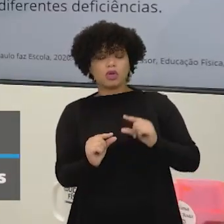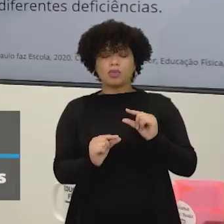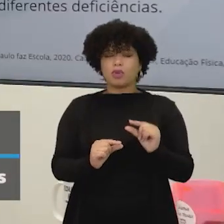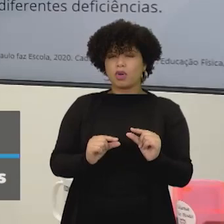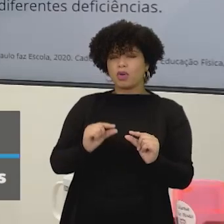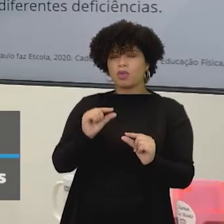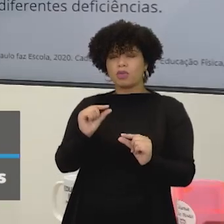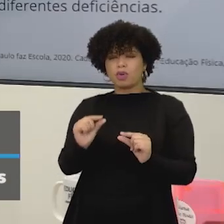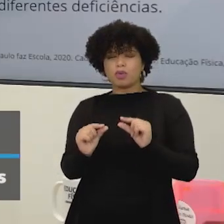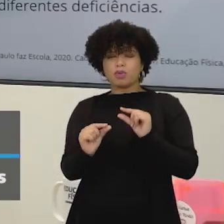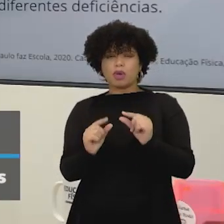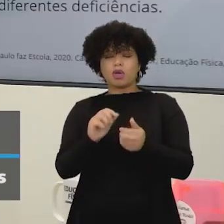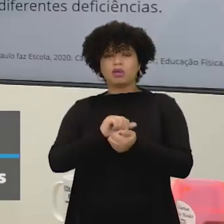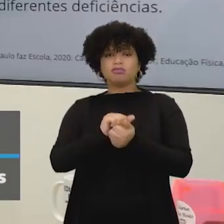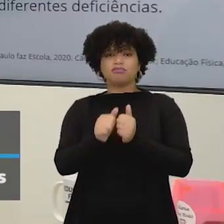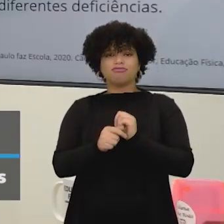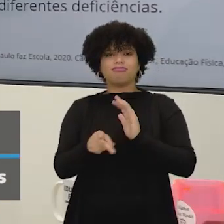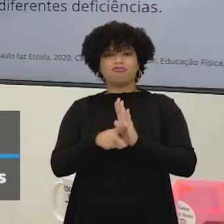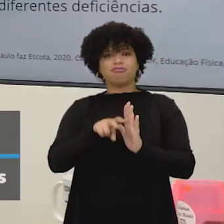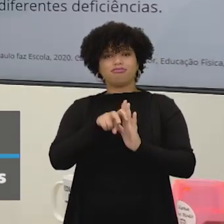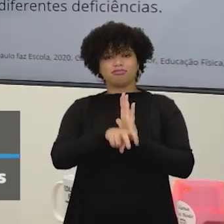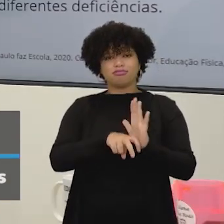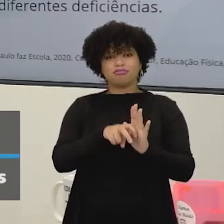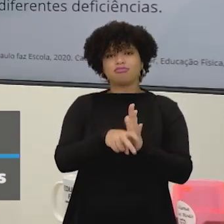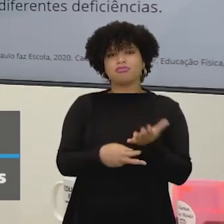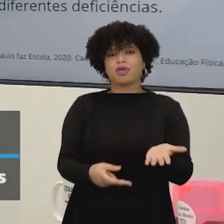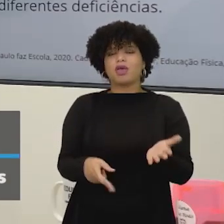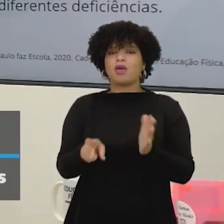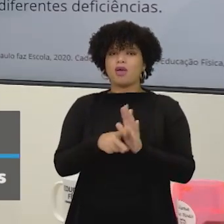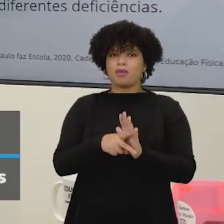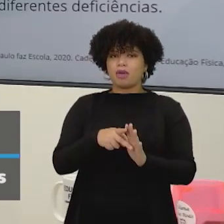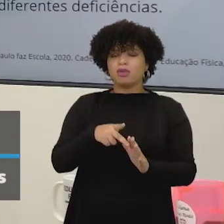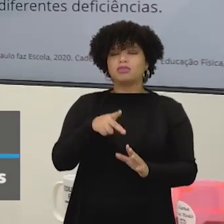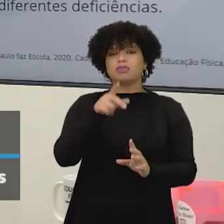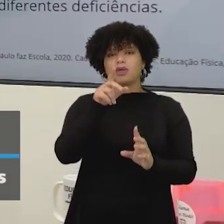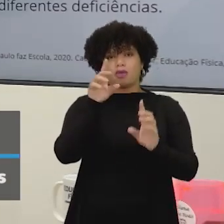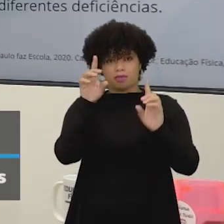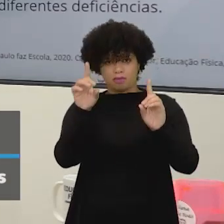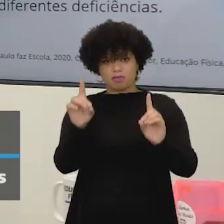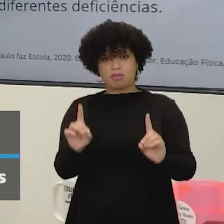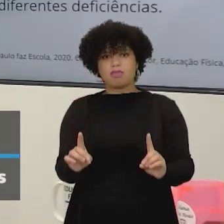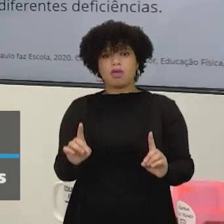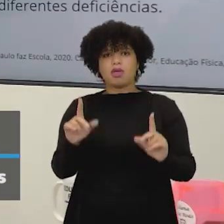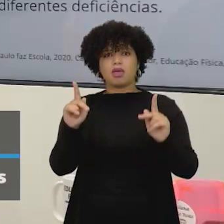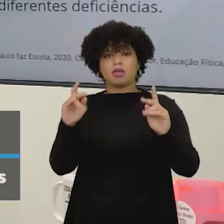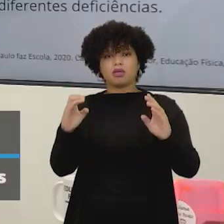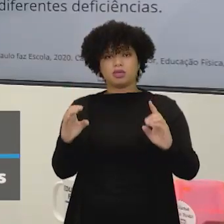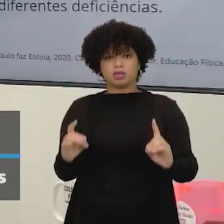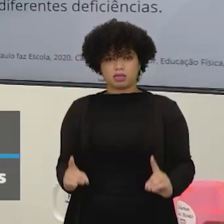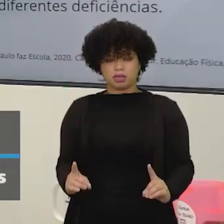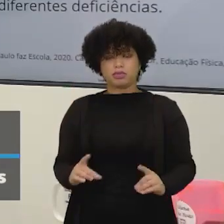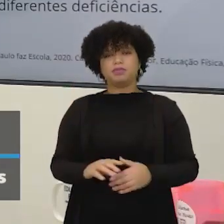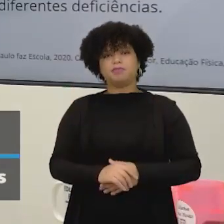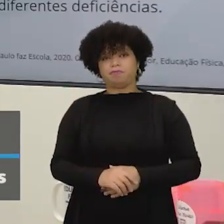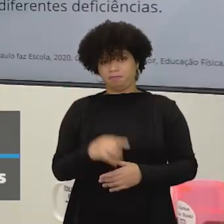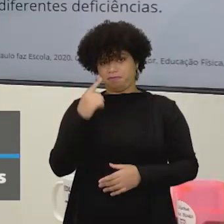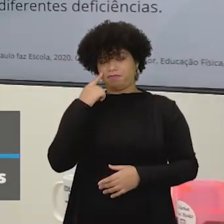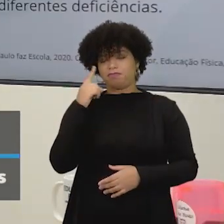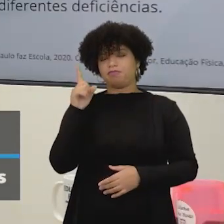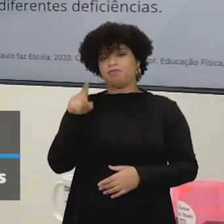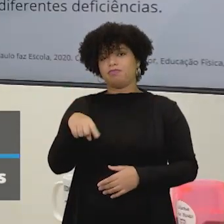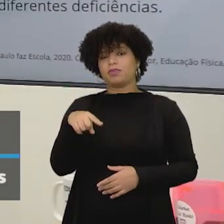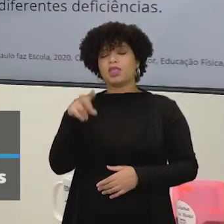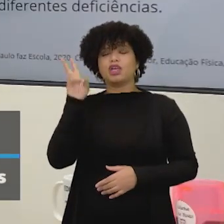Não. Então, existe uma história, né, um acontecimento histórico, aí, uma linha do tempo também para o